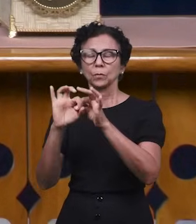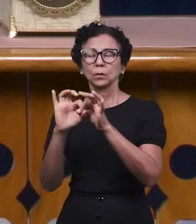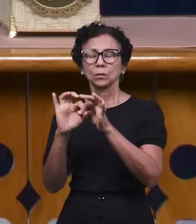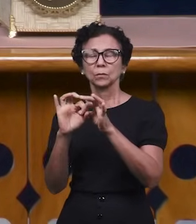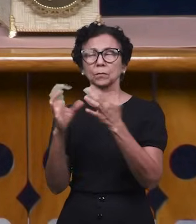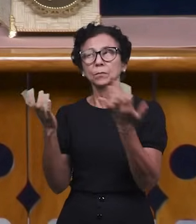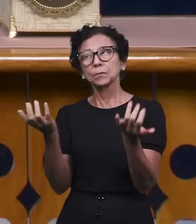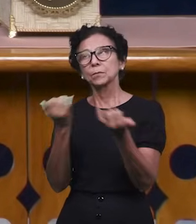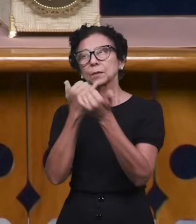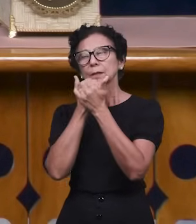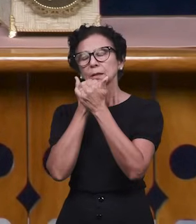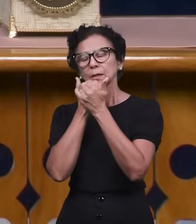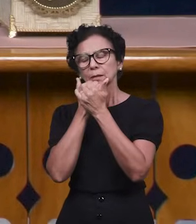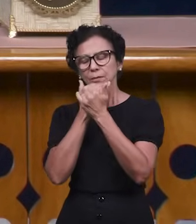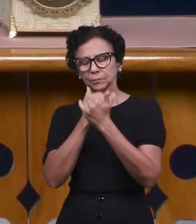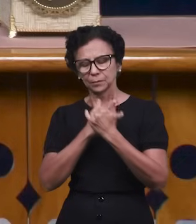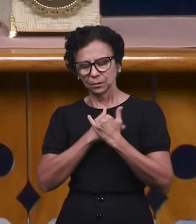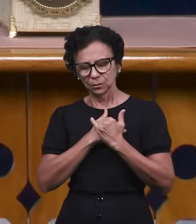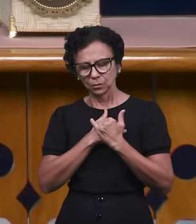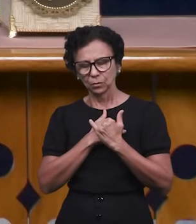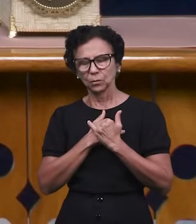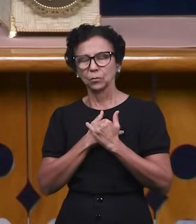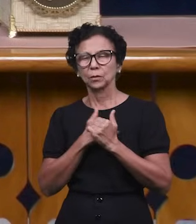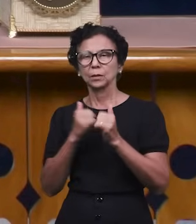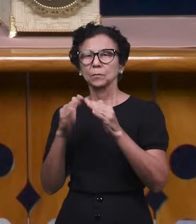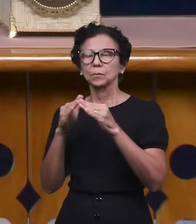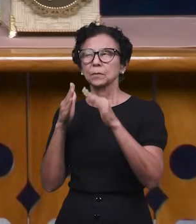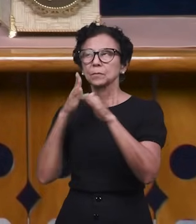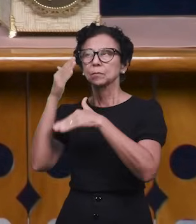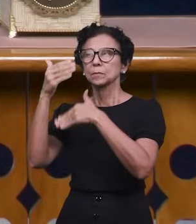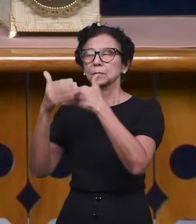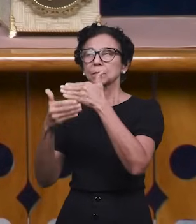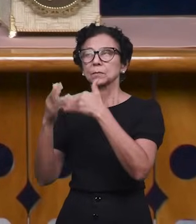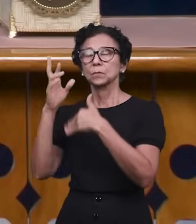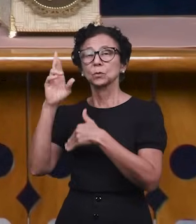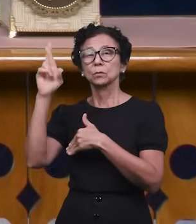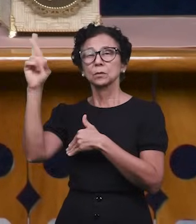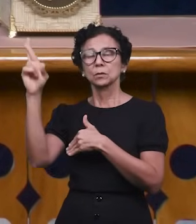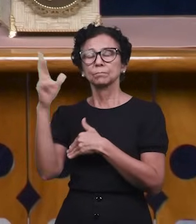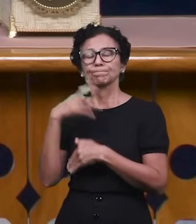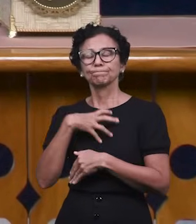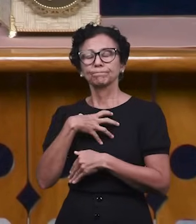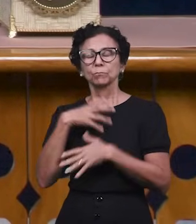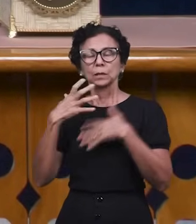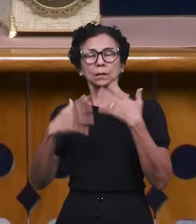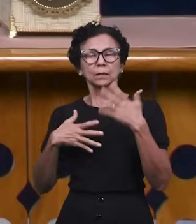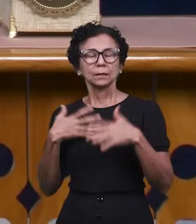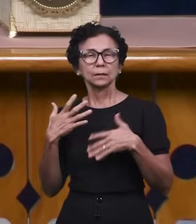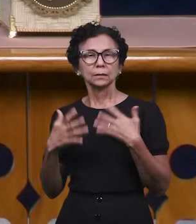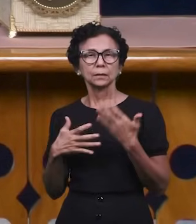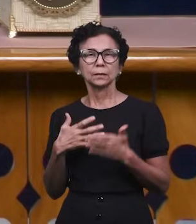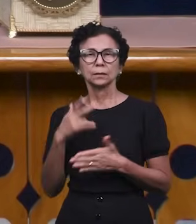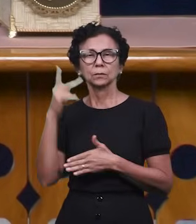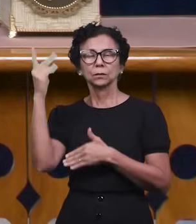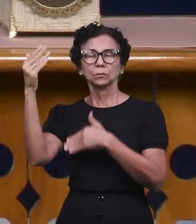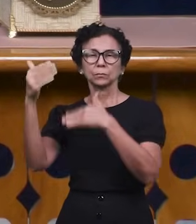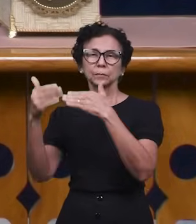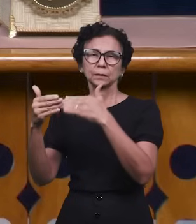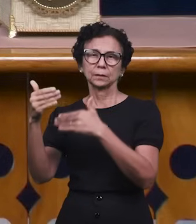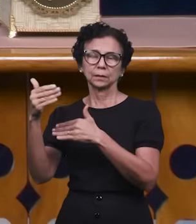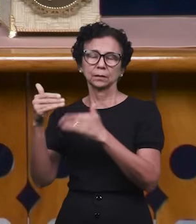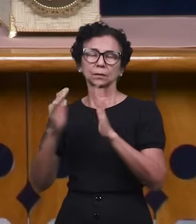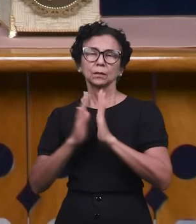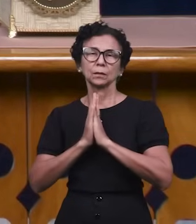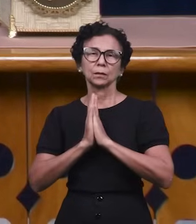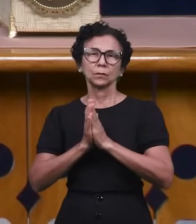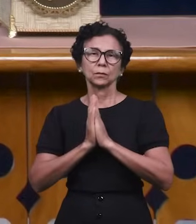contigo e perdoe os nossos pecados. Dá-nos acesso à tua presença e que nos alegremos com a presença